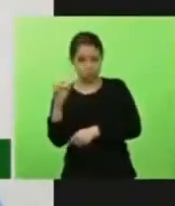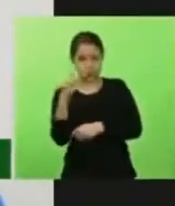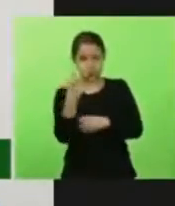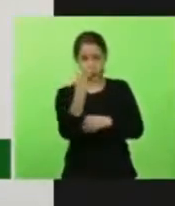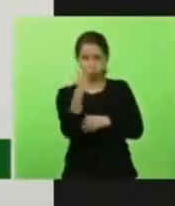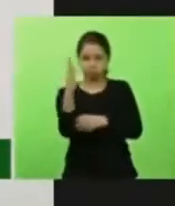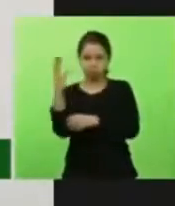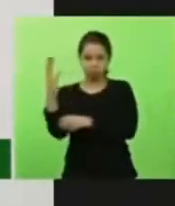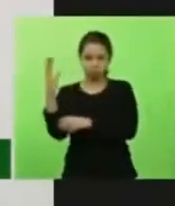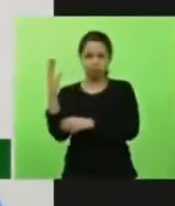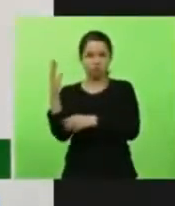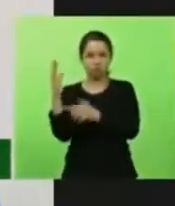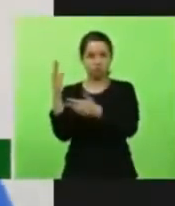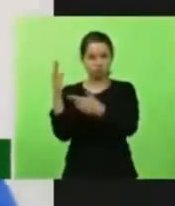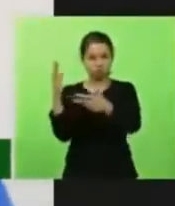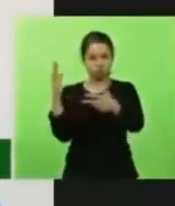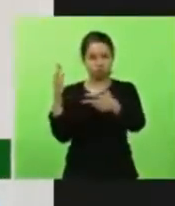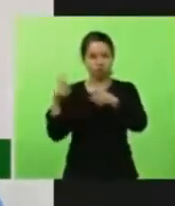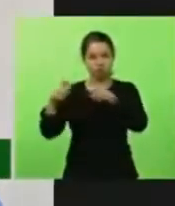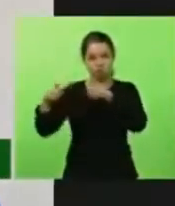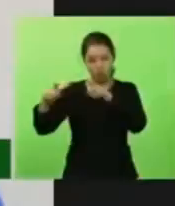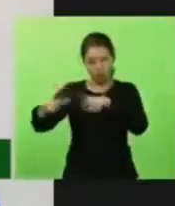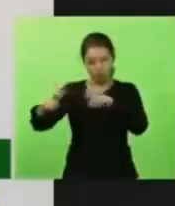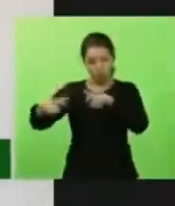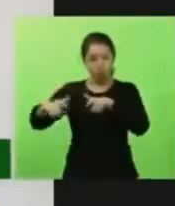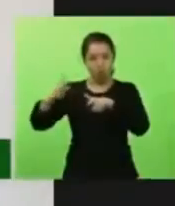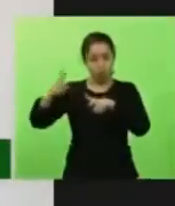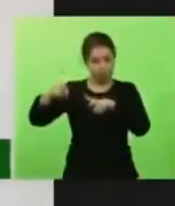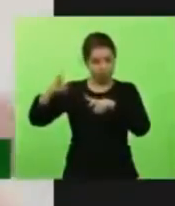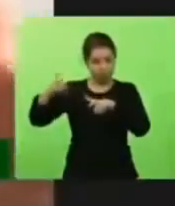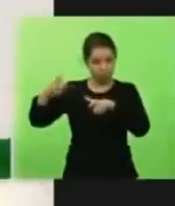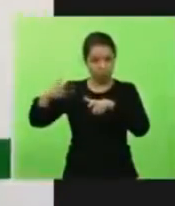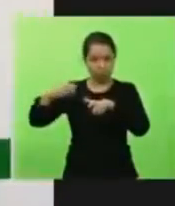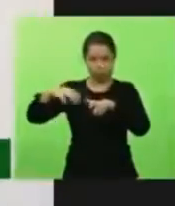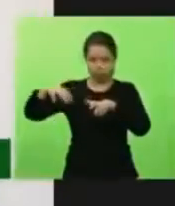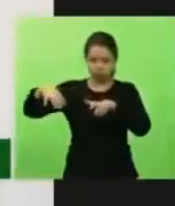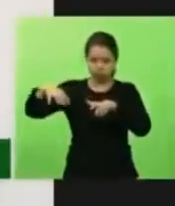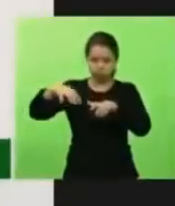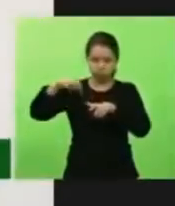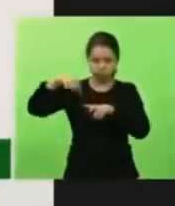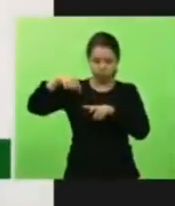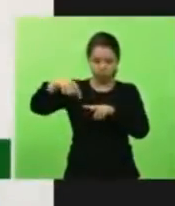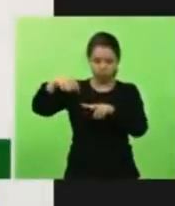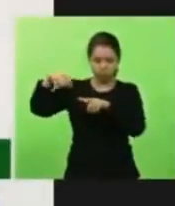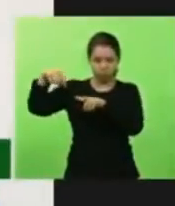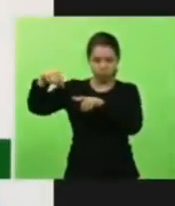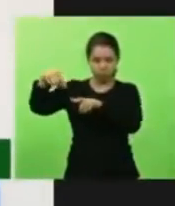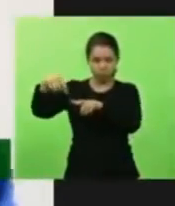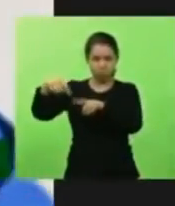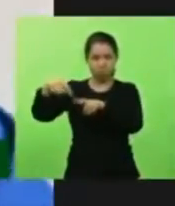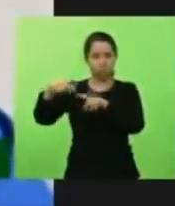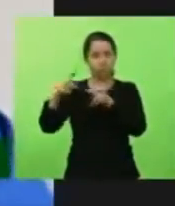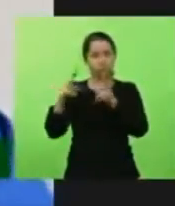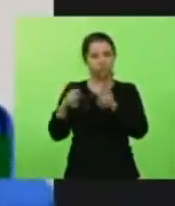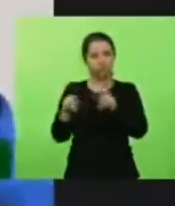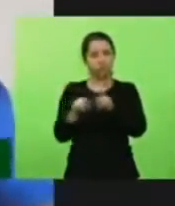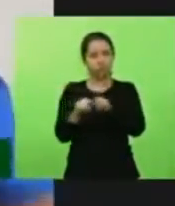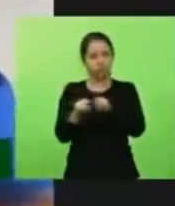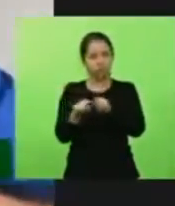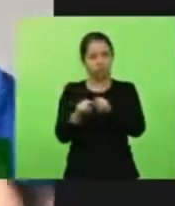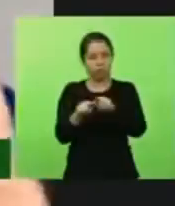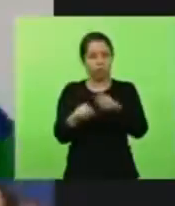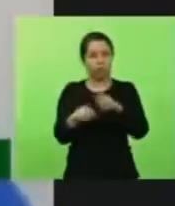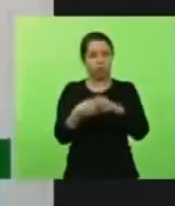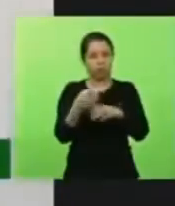na mesma área de produtivos, agrícolas ou criações. Existe